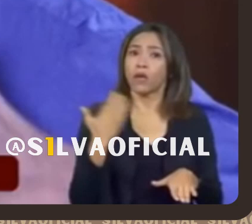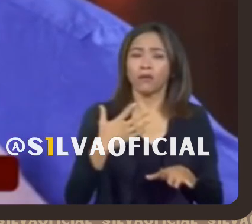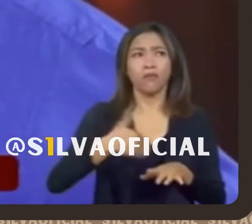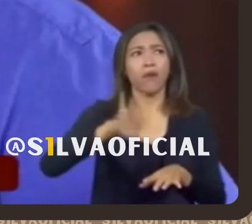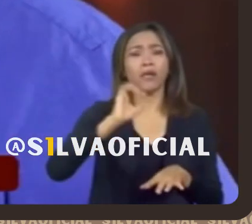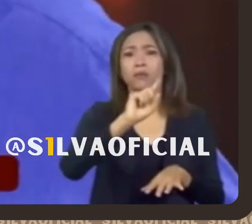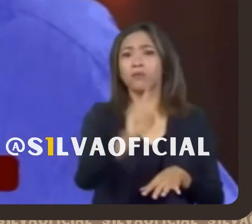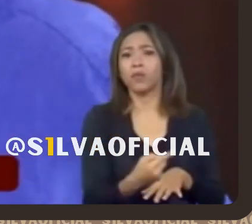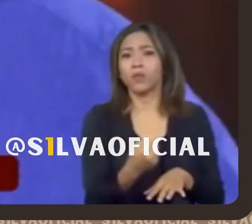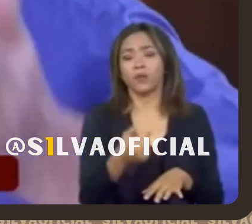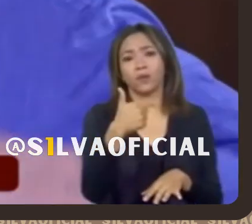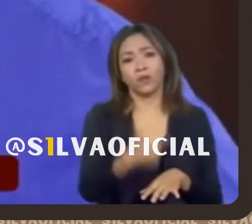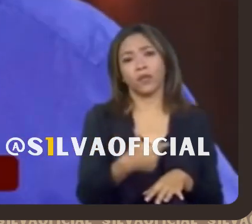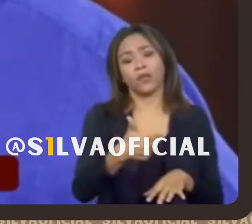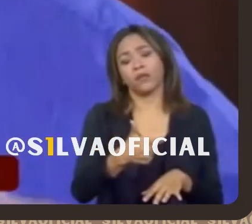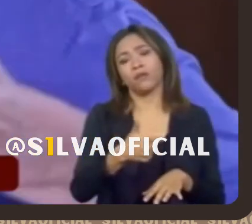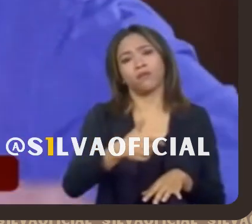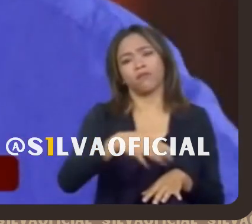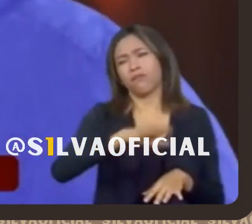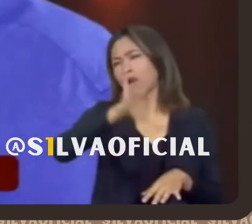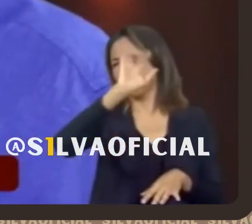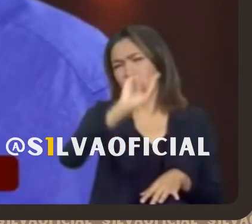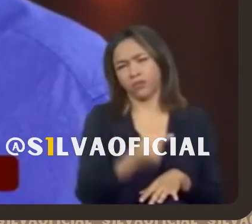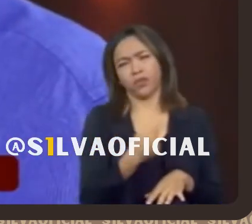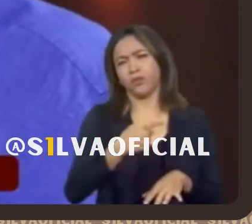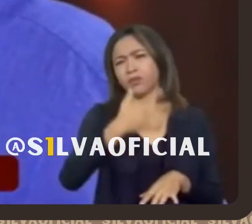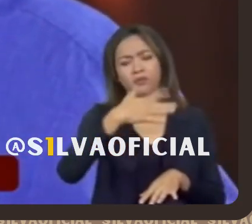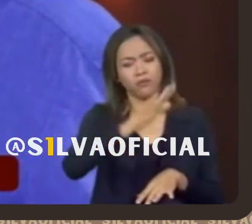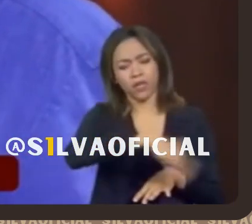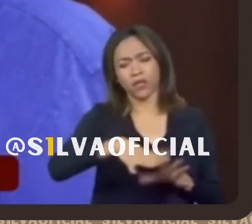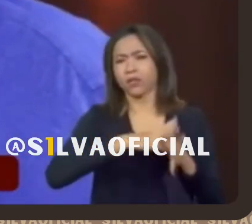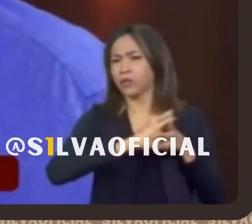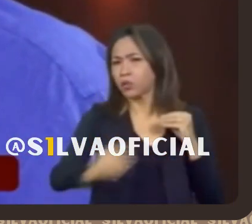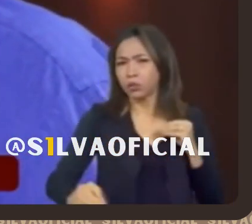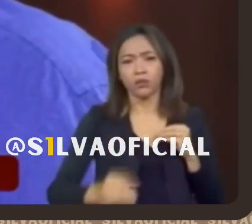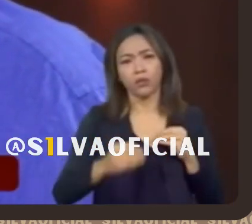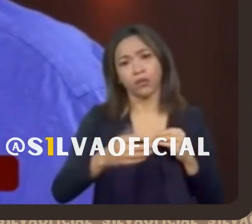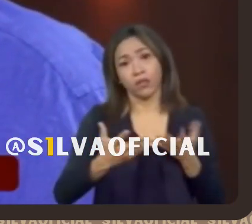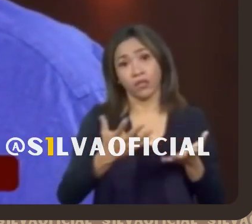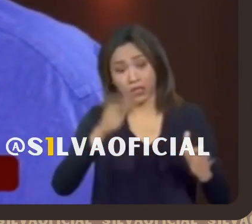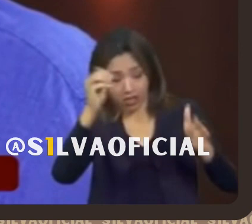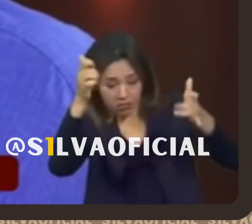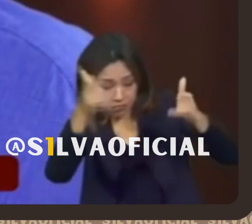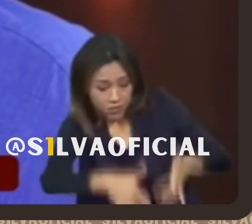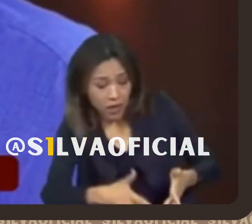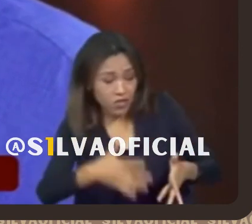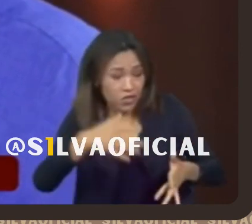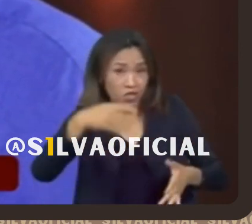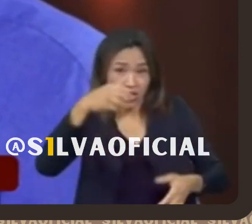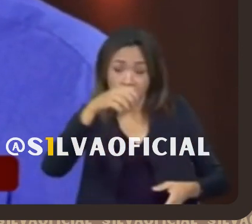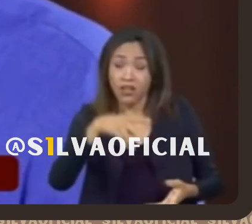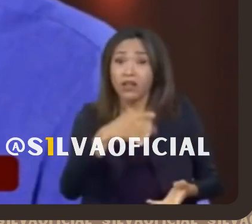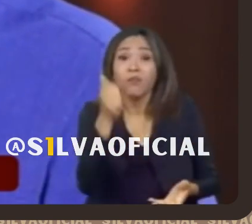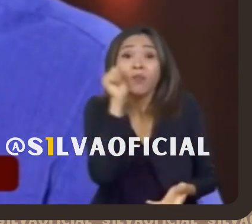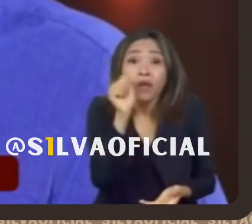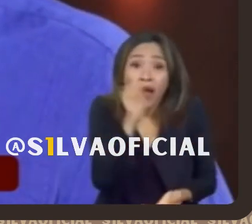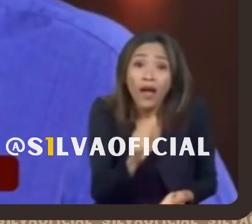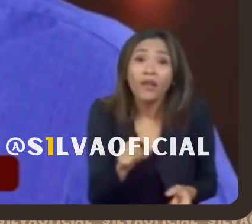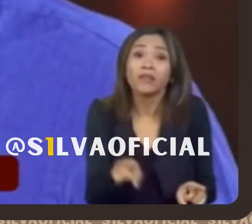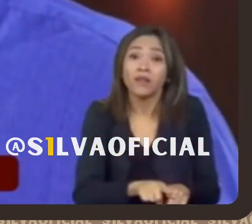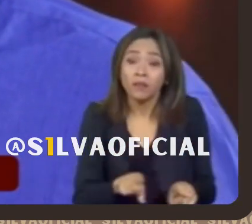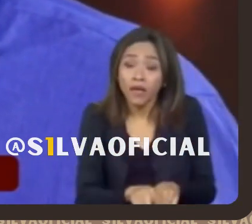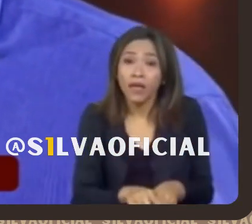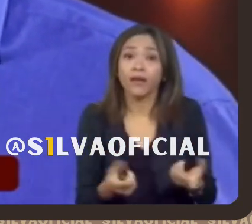150 crianças desaparecida que certamente estão embaixo dos escombros fora a quantidade de mulheres gente a quantidade de mulheres